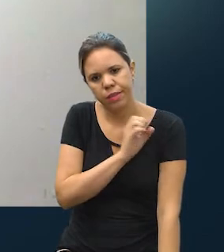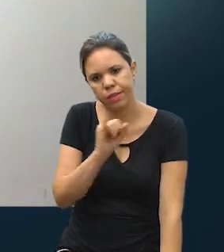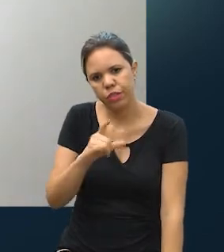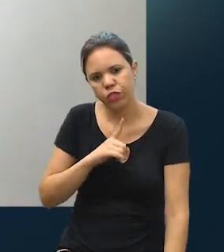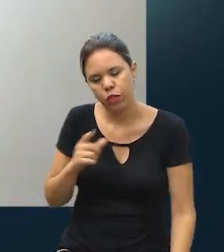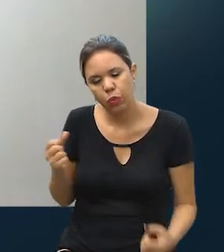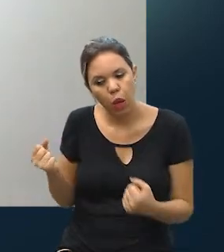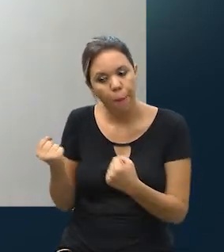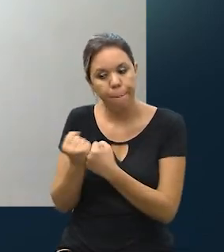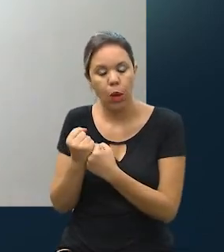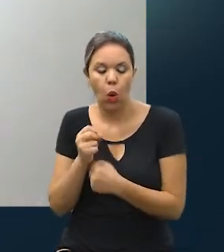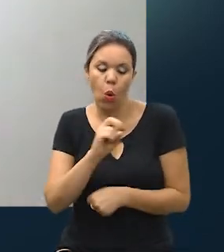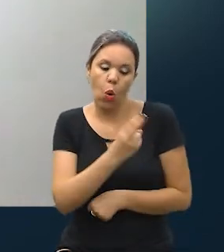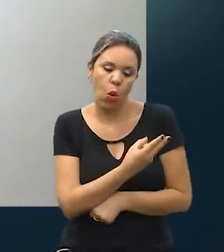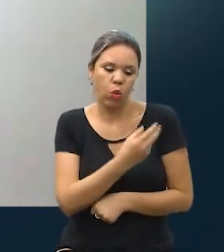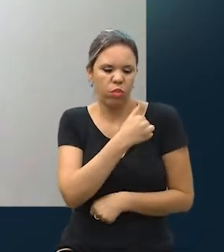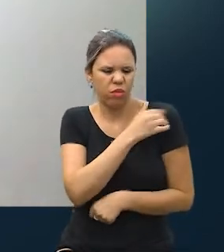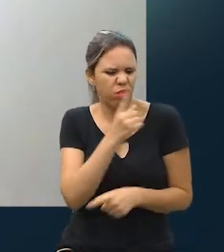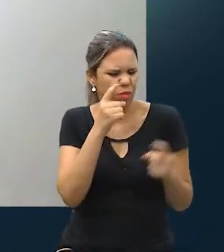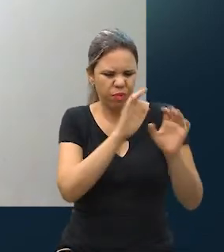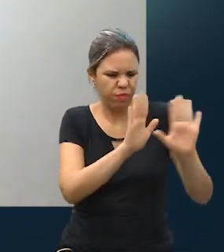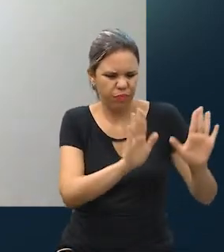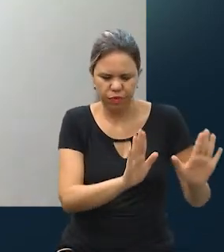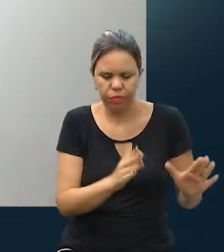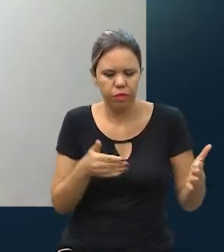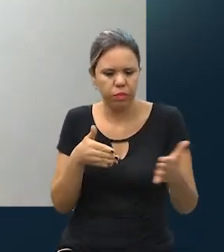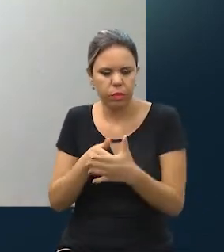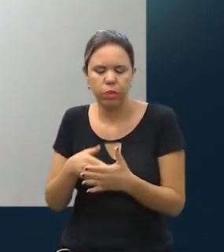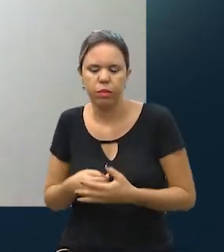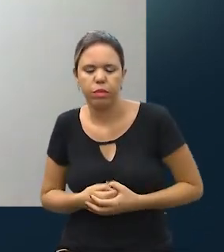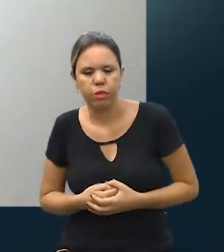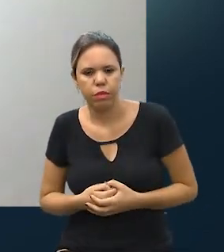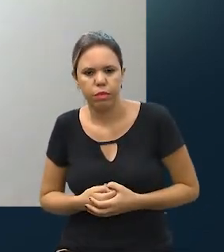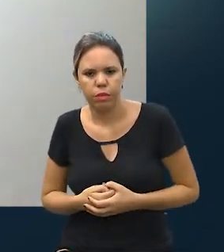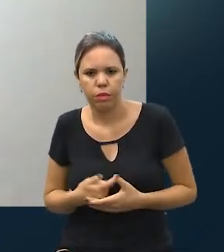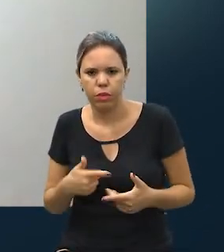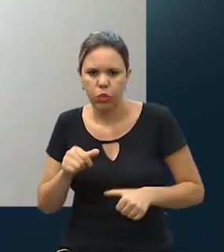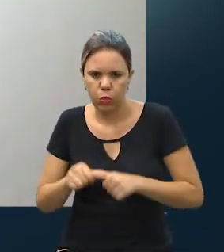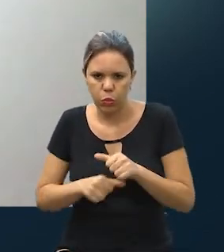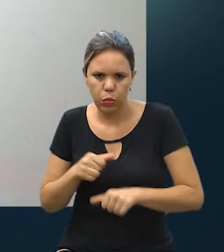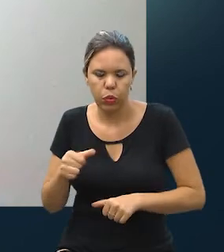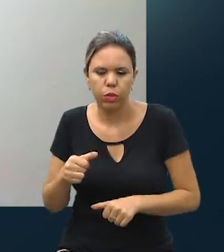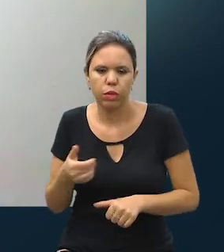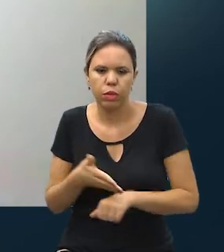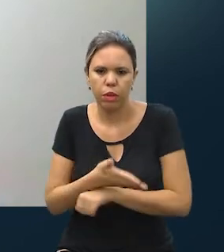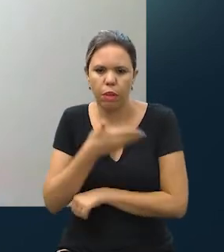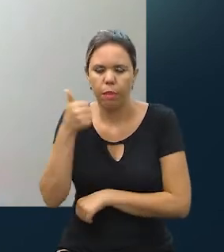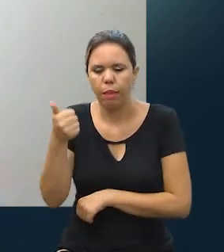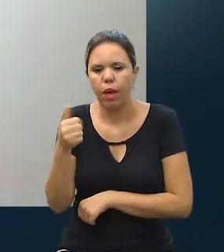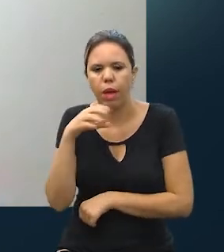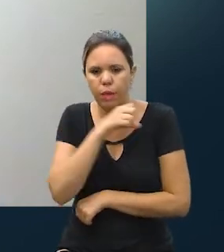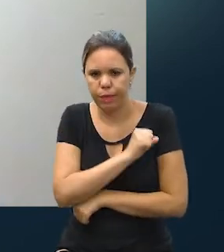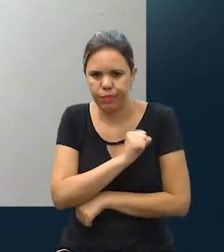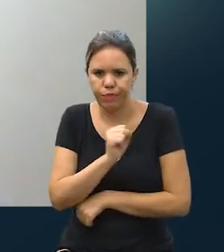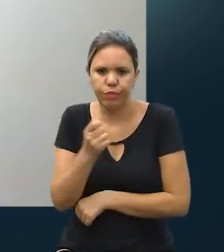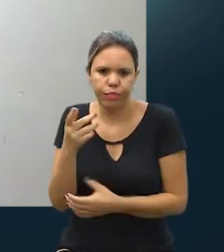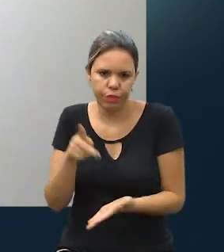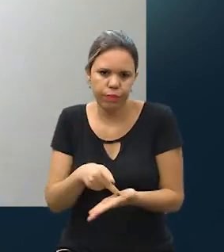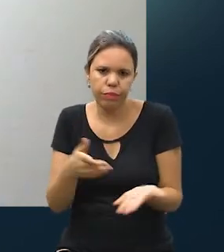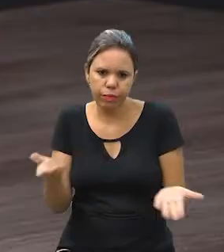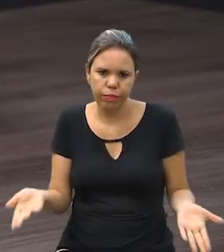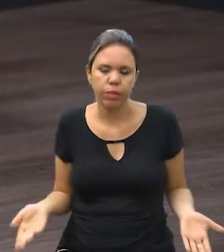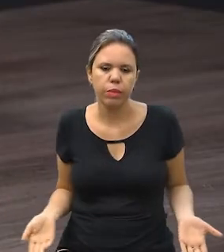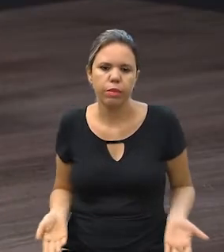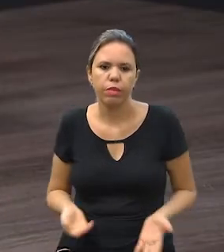tivesse o apoio ao invés da dificuldade, das barreiras, a coisa engrenava muito mais rápido, você não acha? Sim,